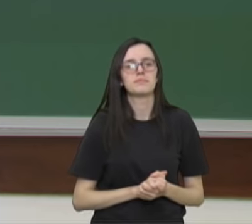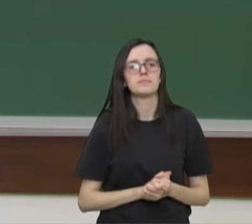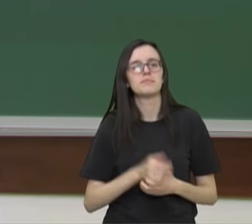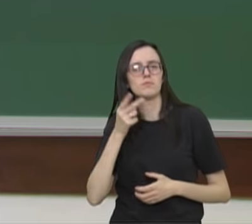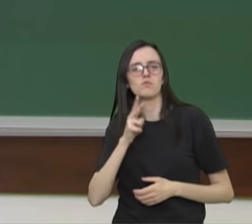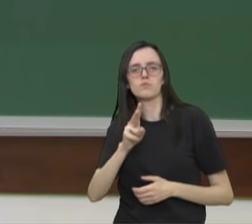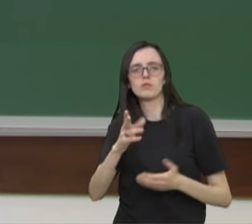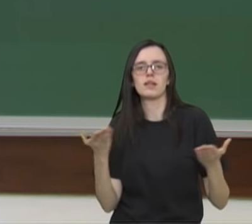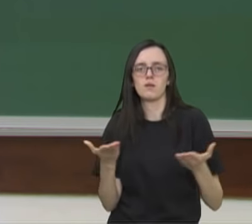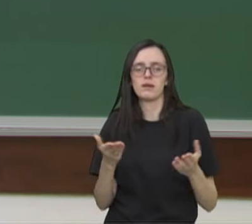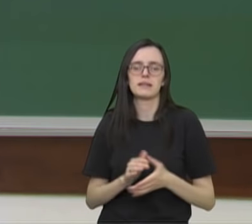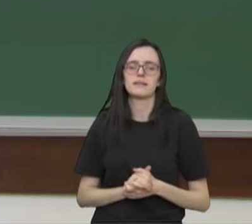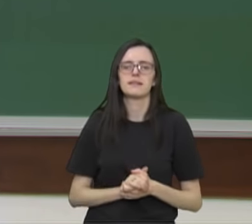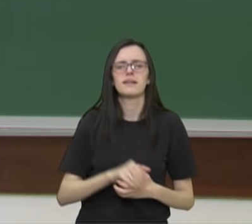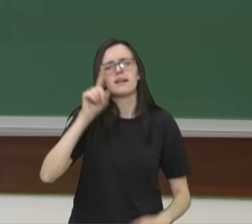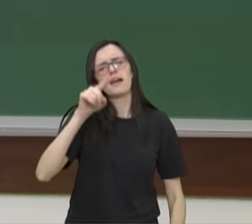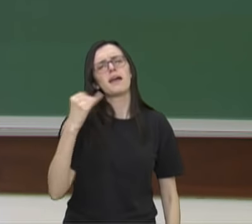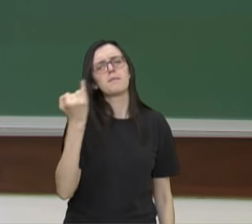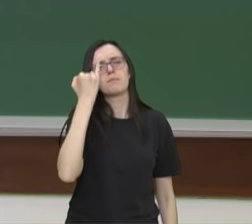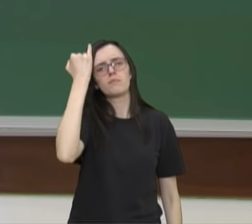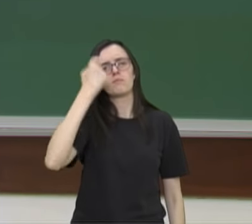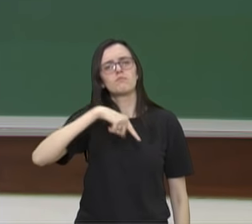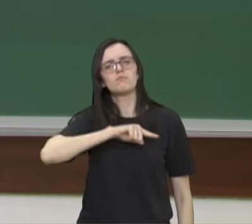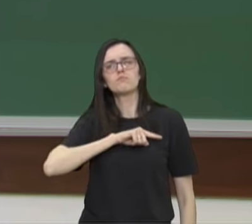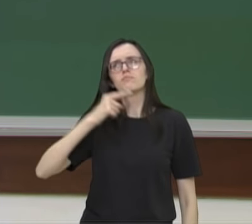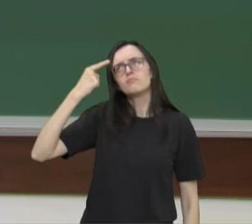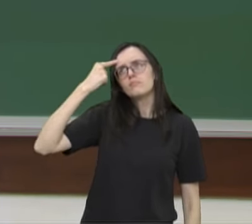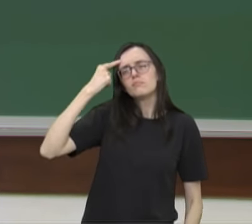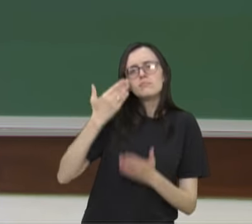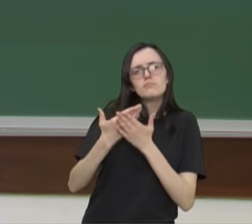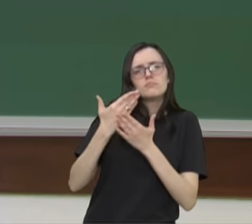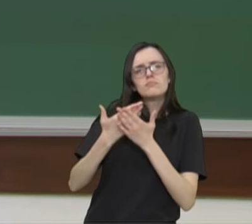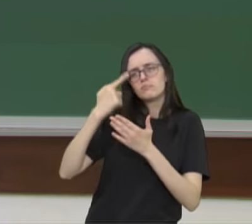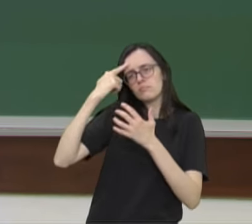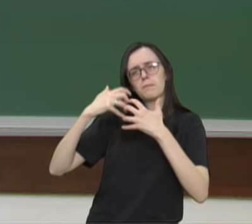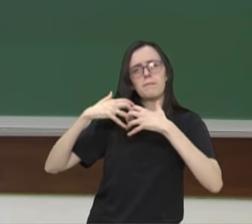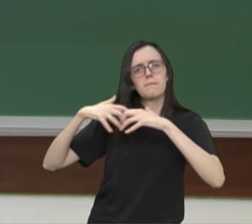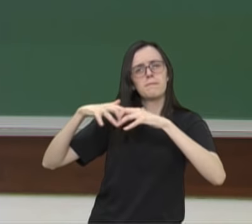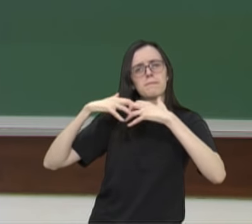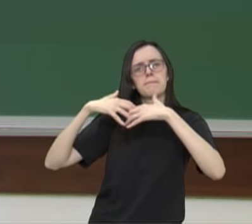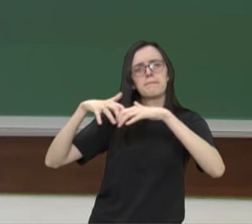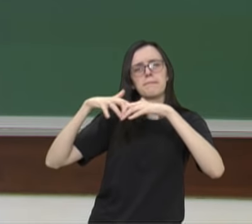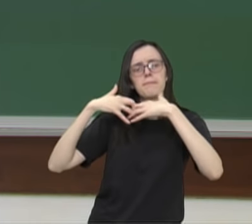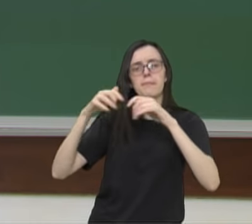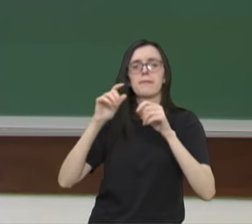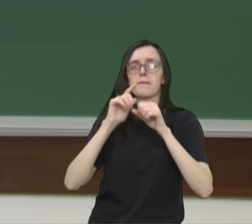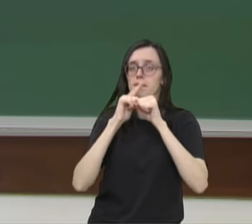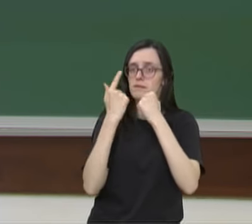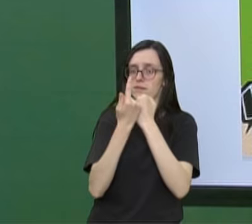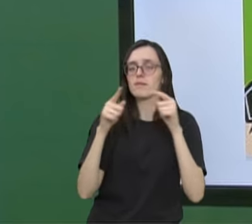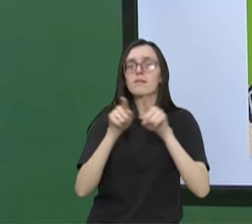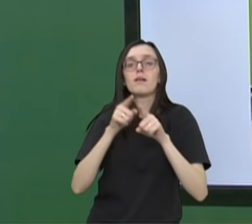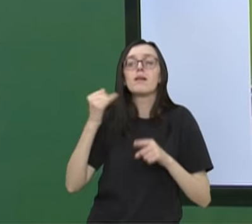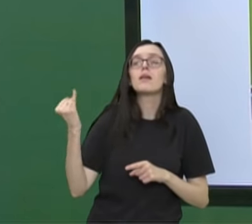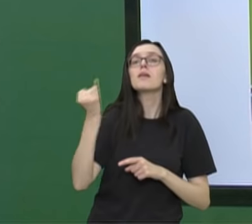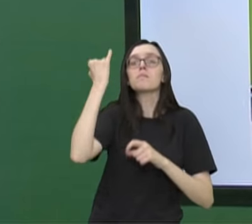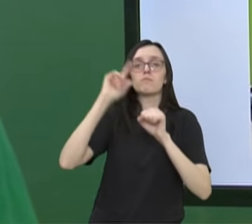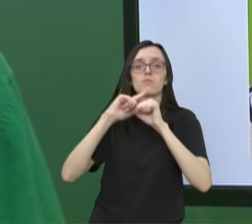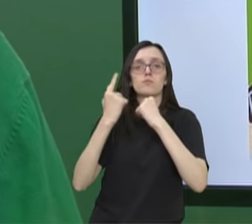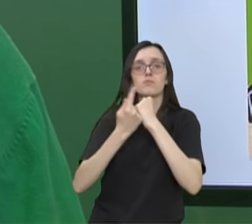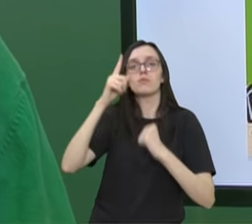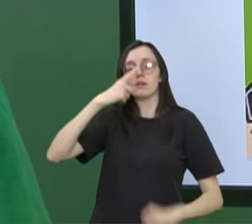continuando é muito importante que a gente possa pensar e refletir também de um ponto de vista da geografia e da importância da